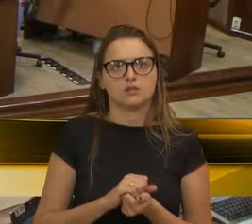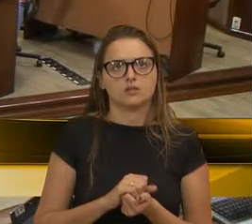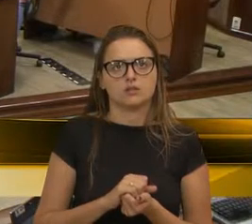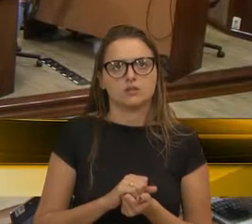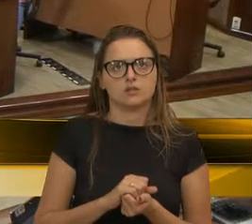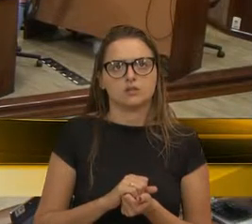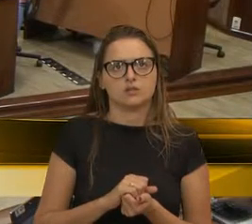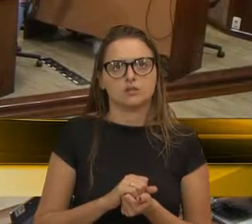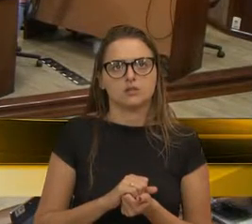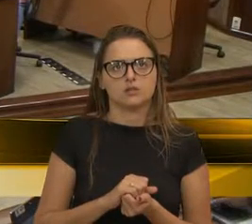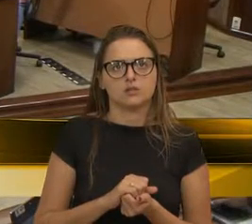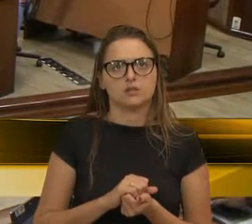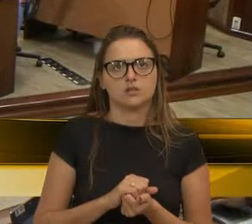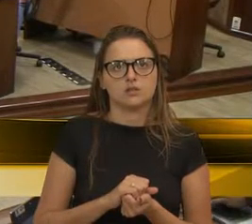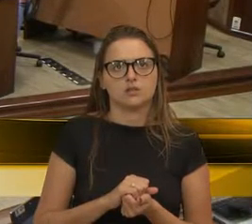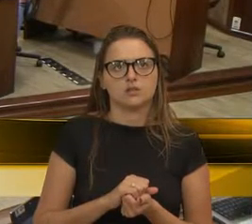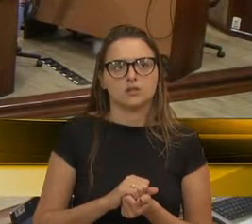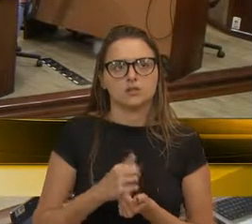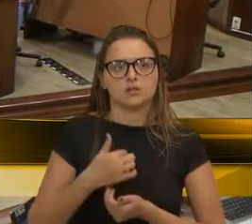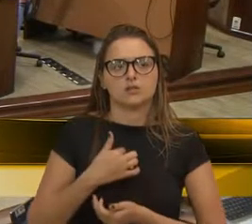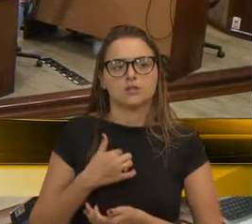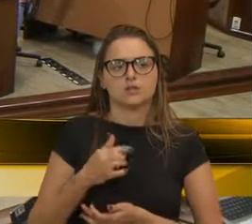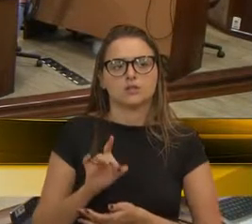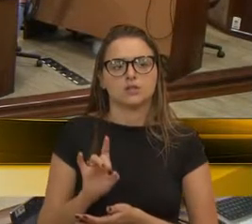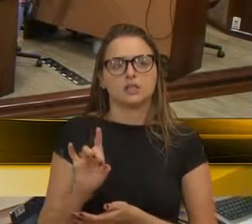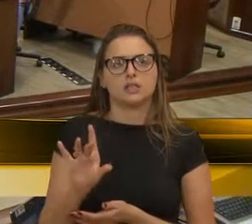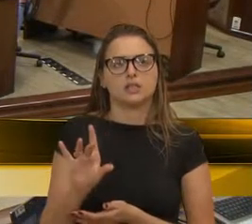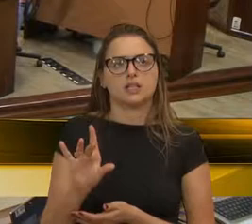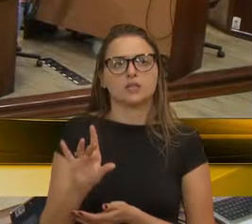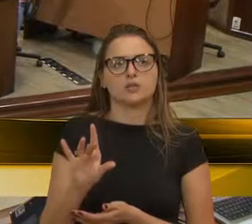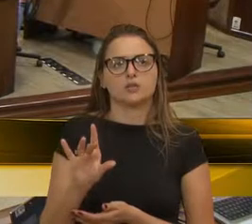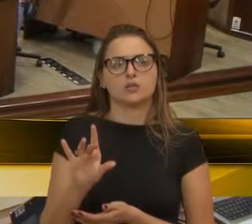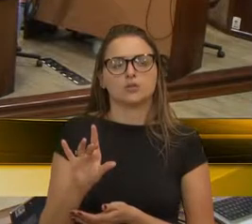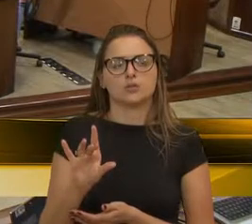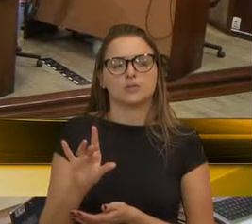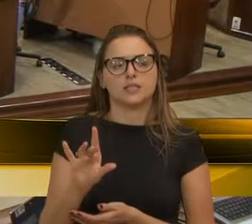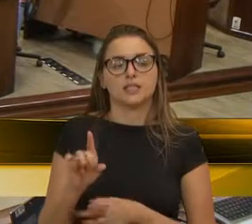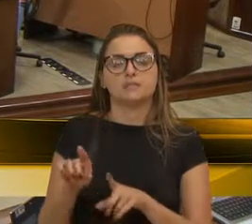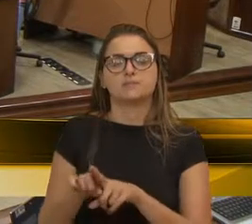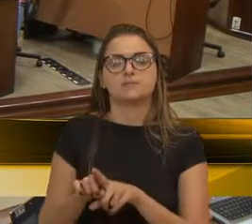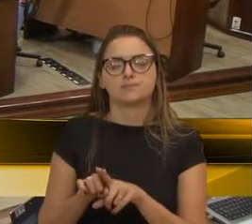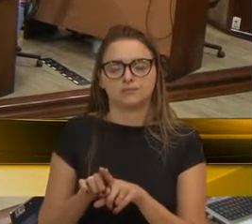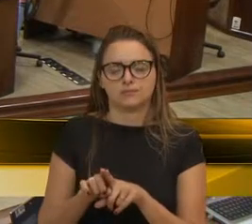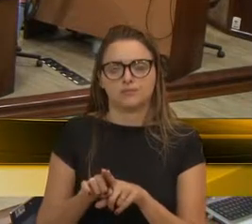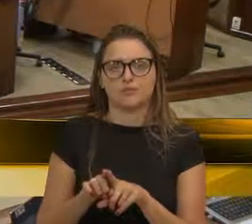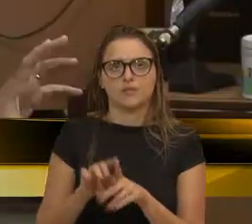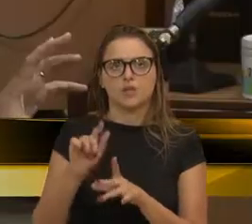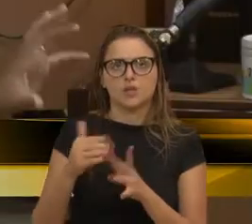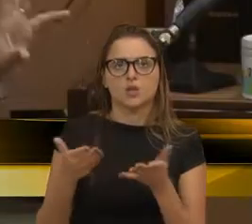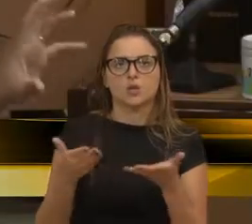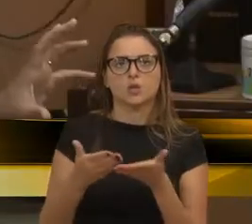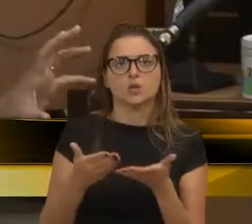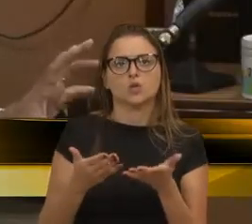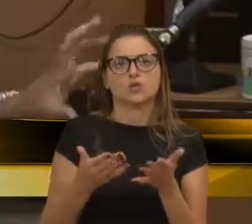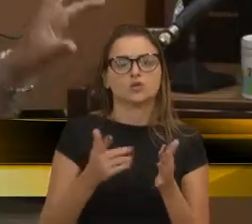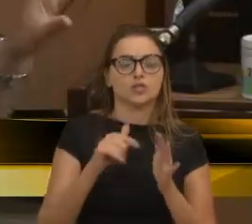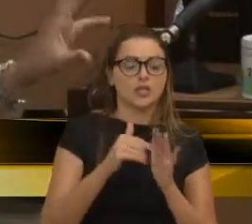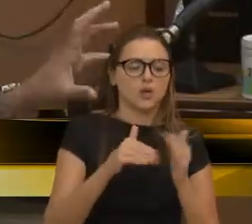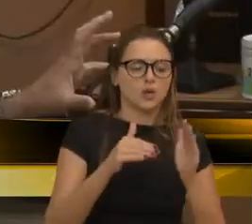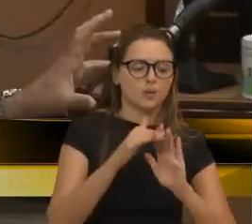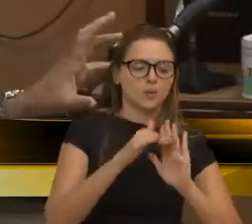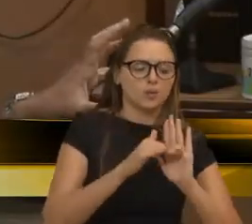Não, eu finalizo... Com descendência do presidente. Tá. E, vereador Rodrigo, eu diria assim, que hoje o sistema é um sistema bom, um